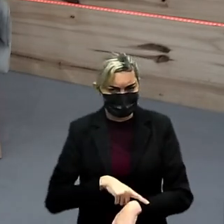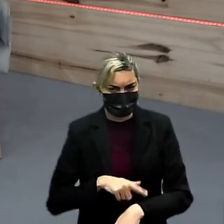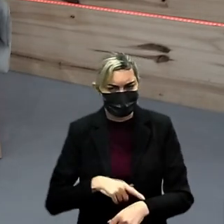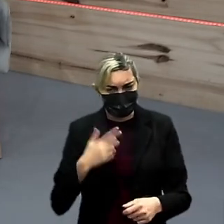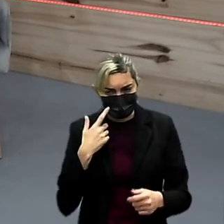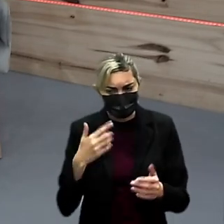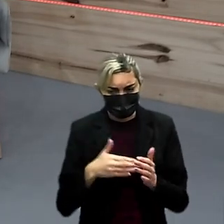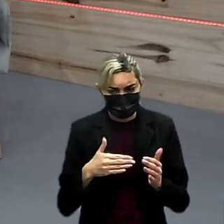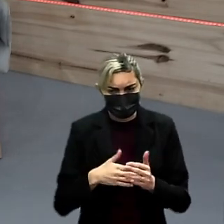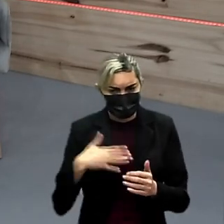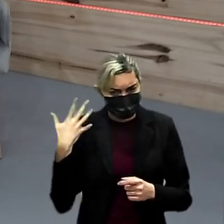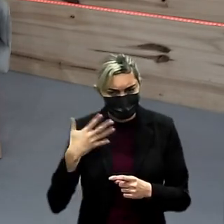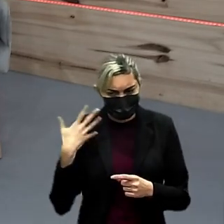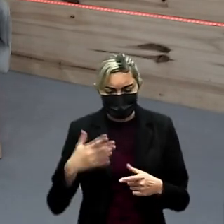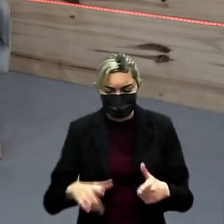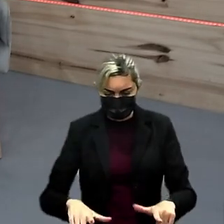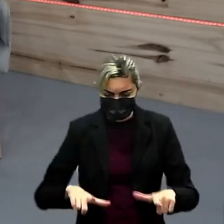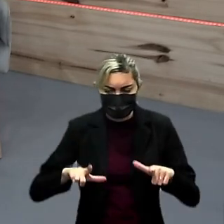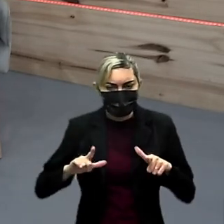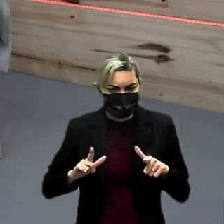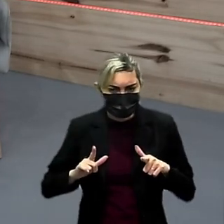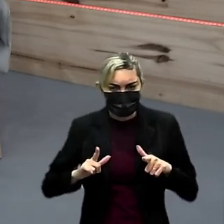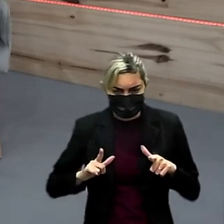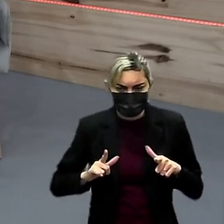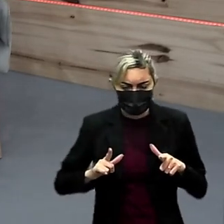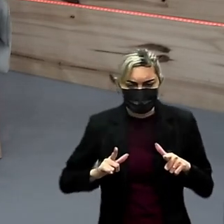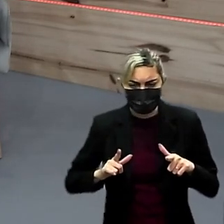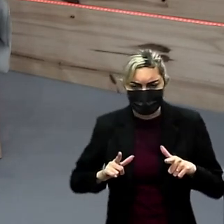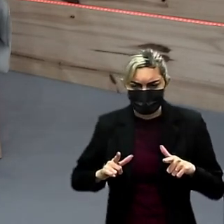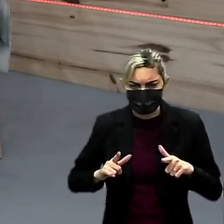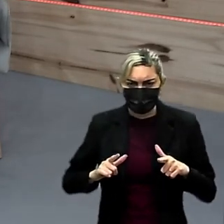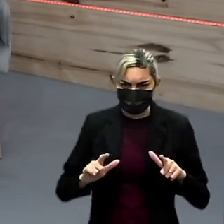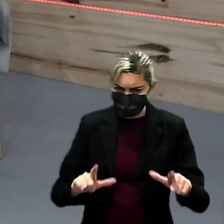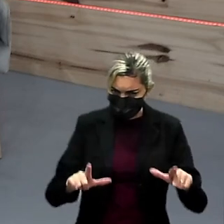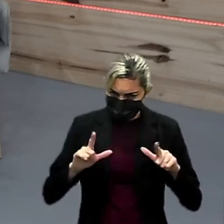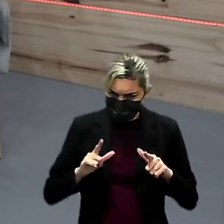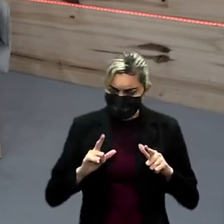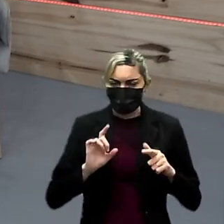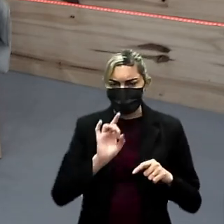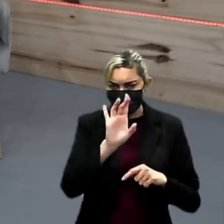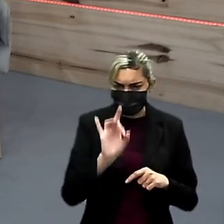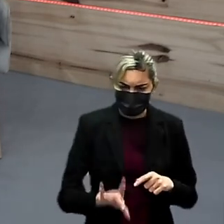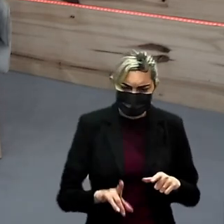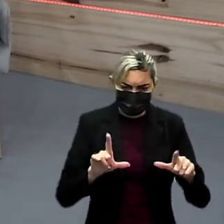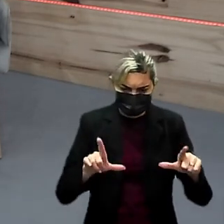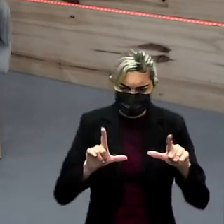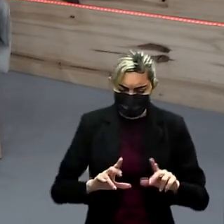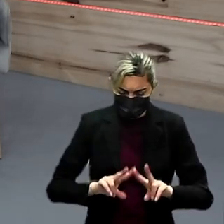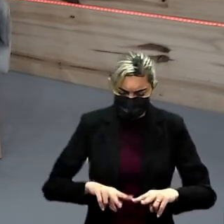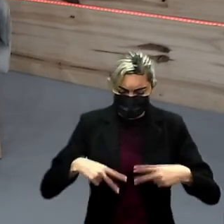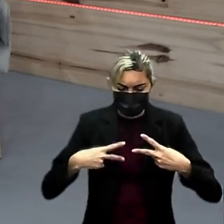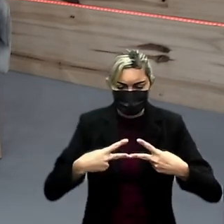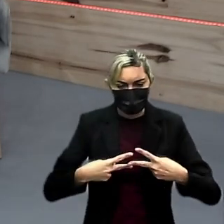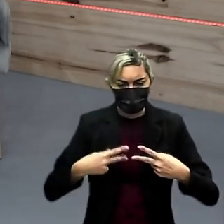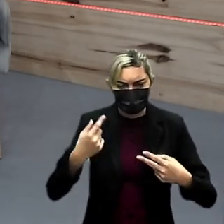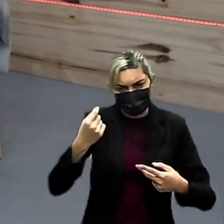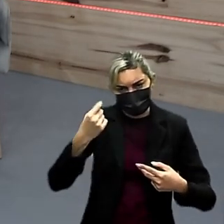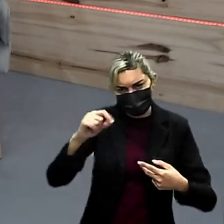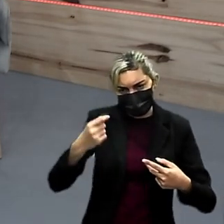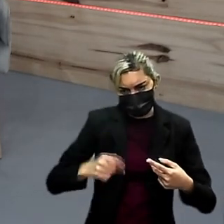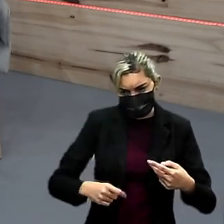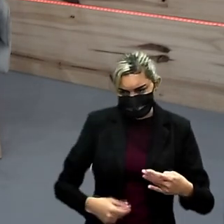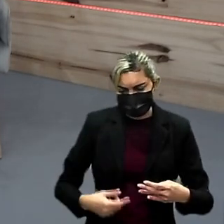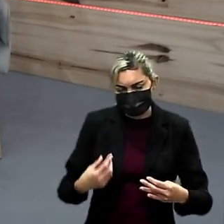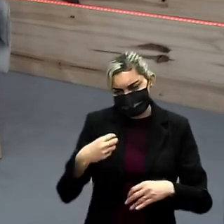última palestra, porque os certificados eles estão saindo pelas palestras, tá certo? Tem um link aí de confirmação que vai